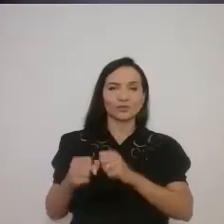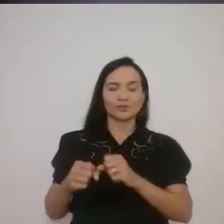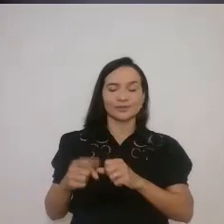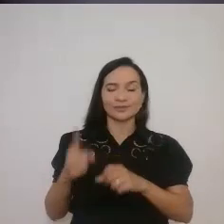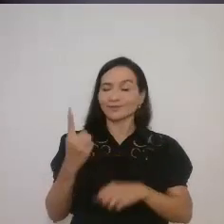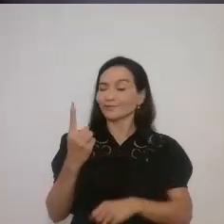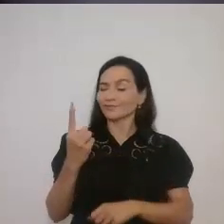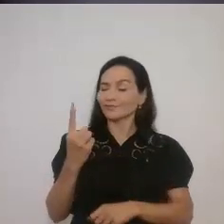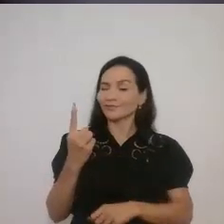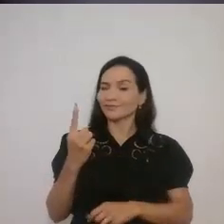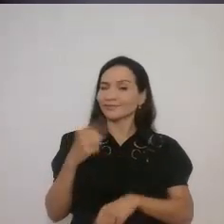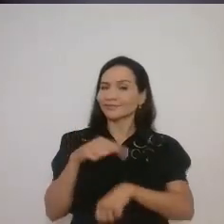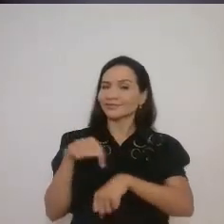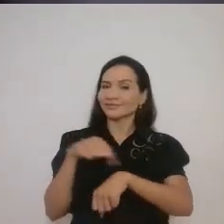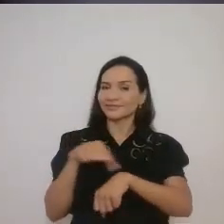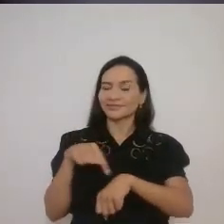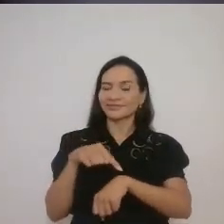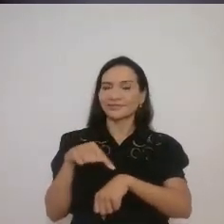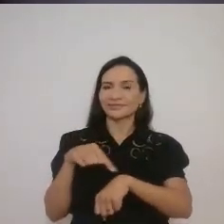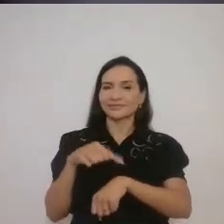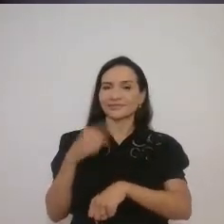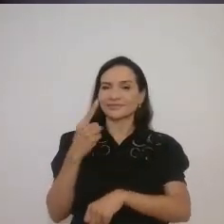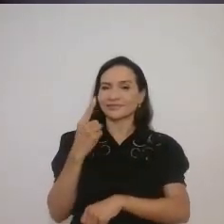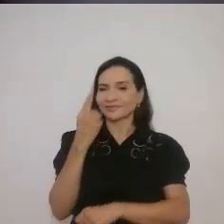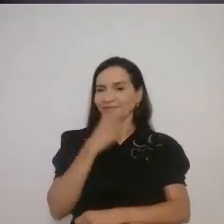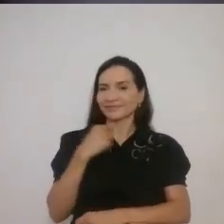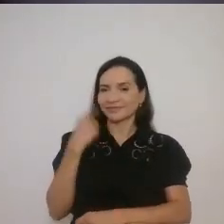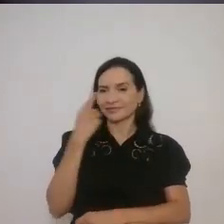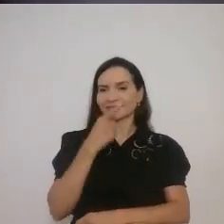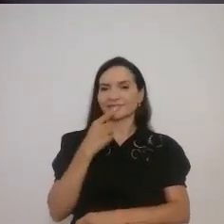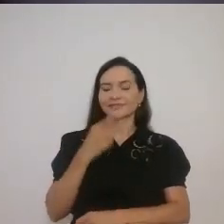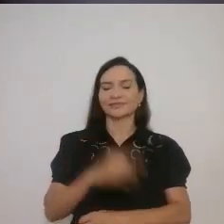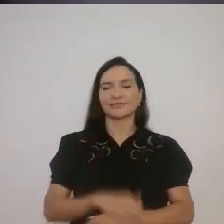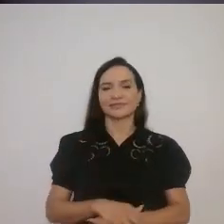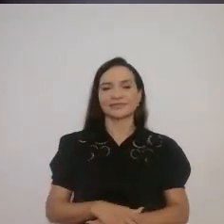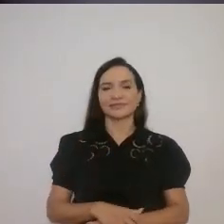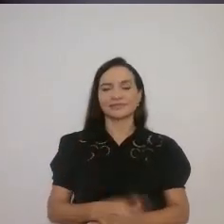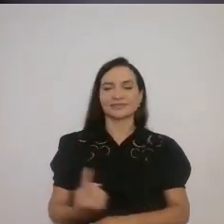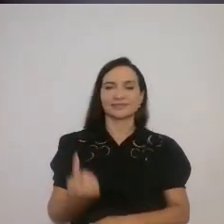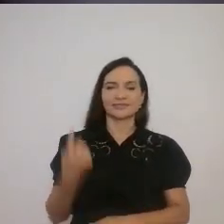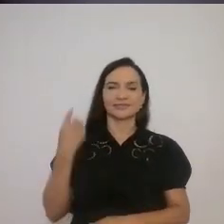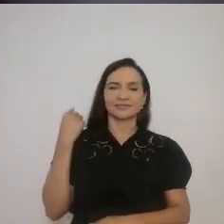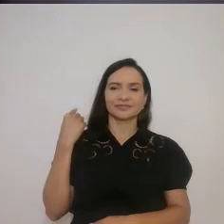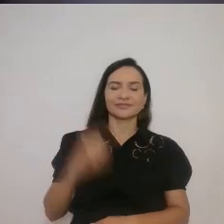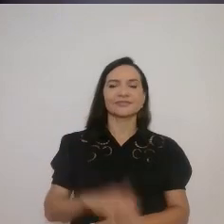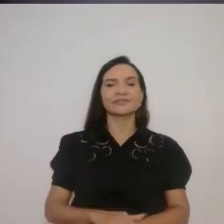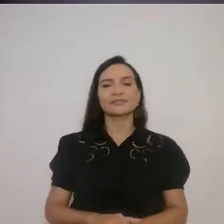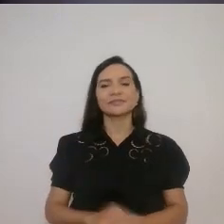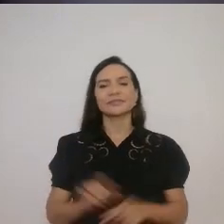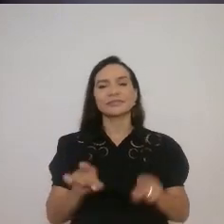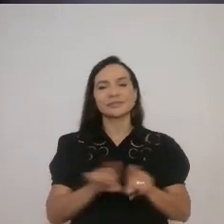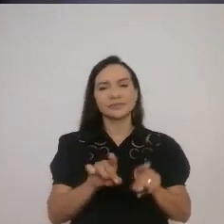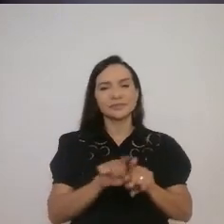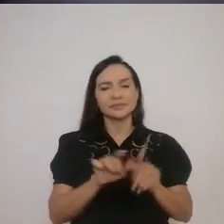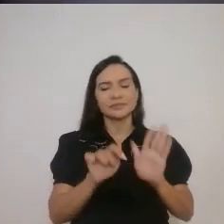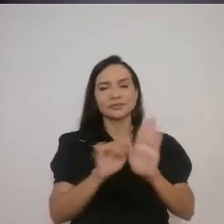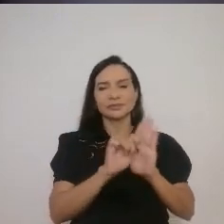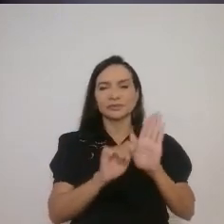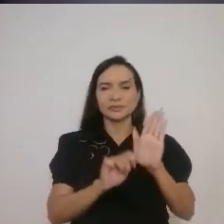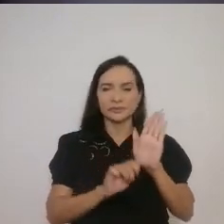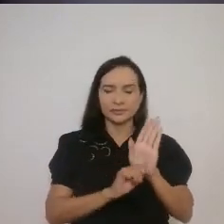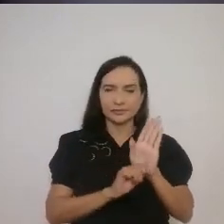fazer mais uma nota a respeito da Repojurne, sobre o artigo da autoria